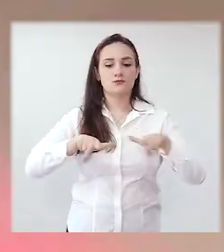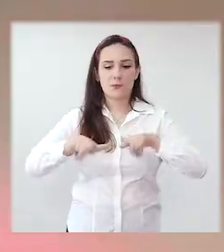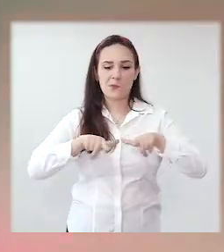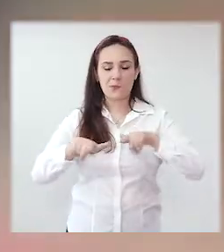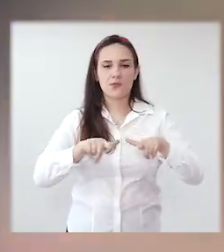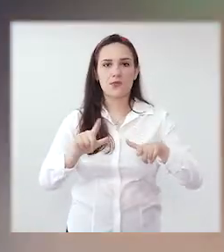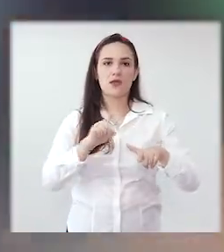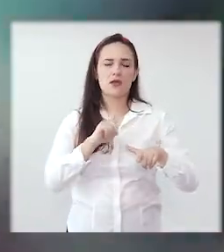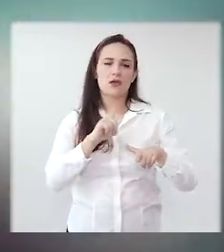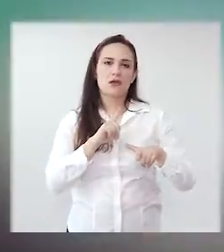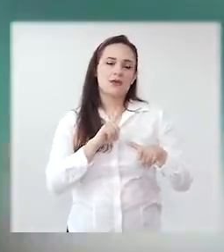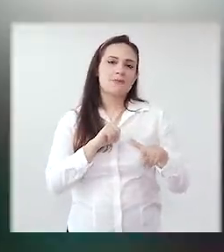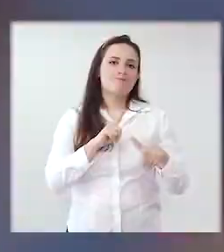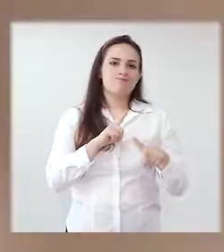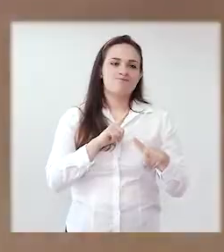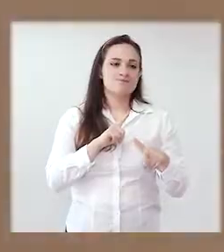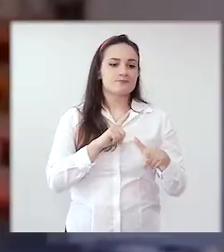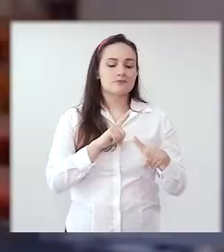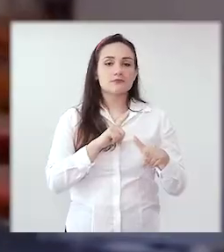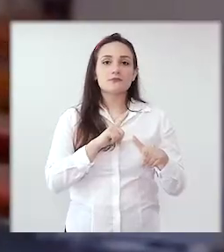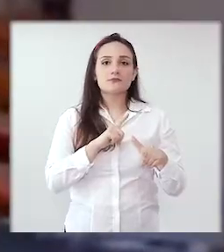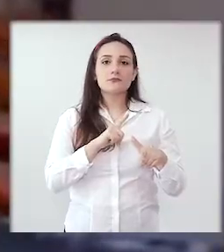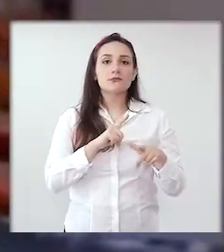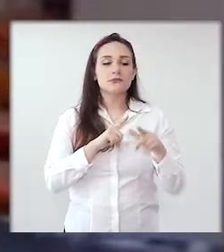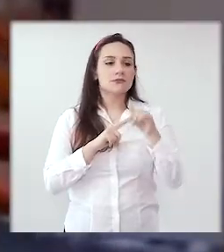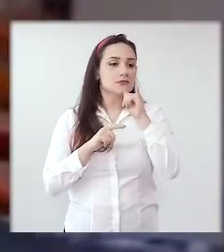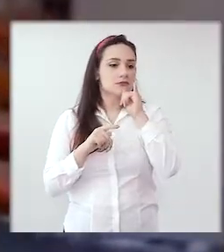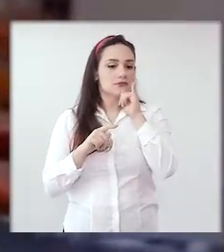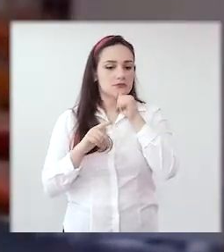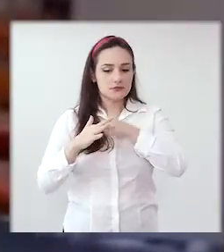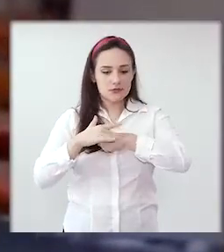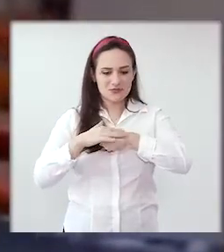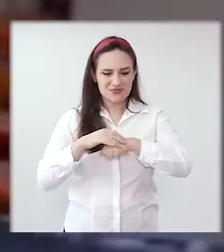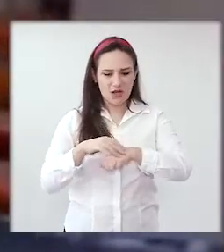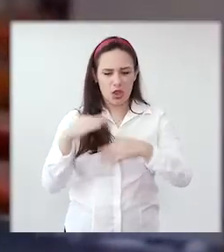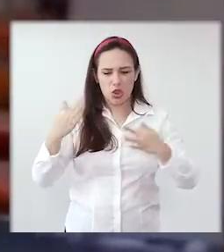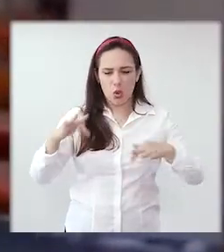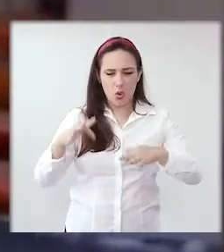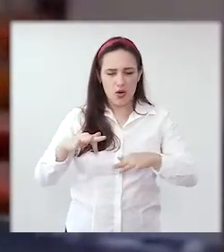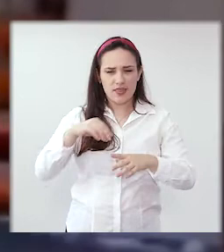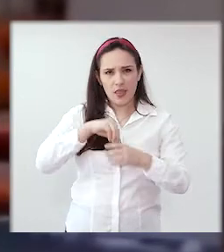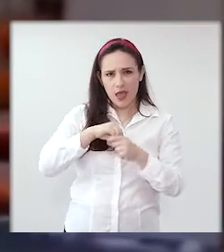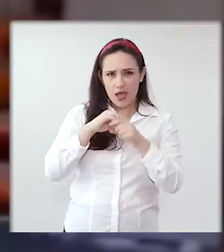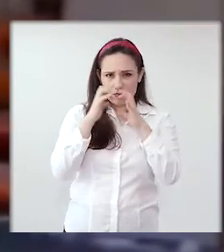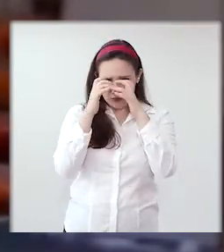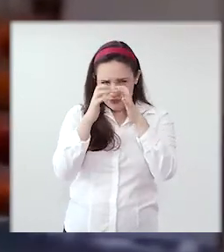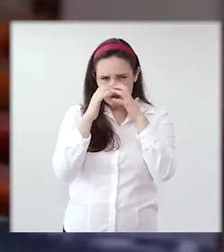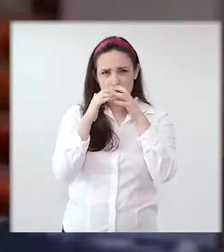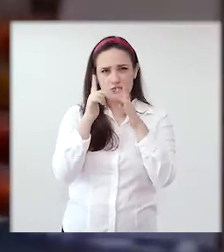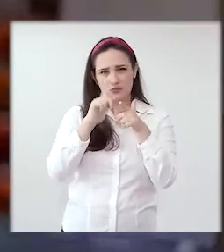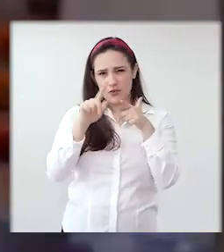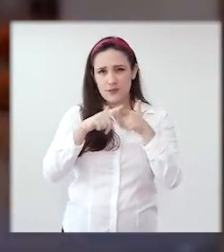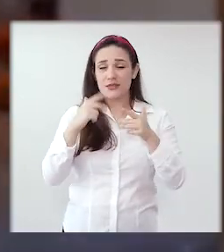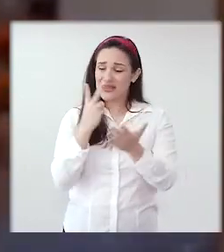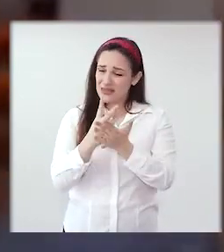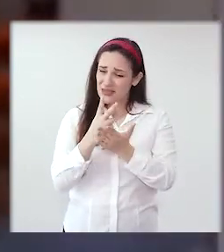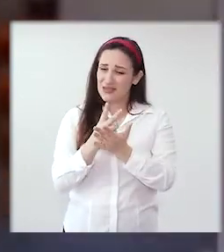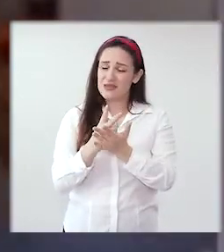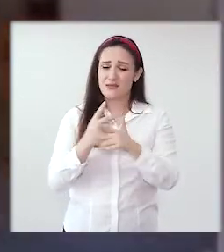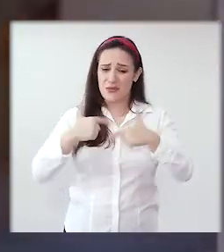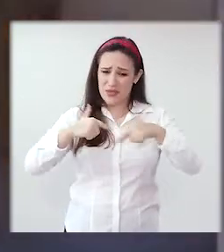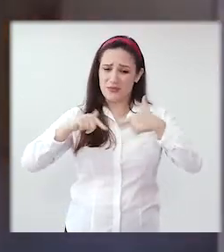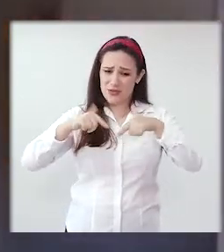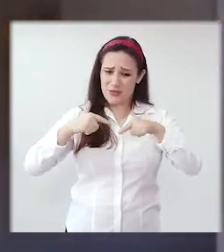função equivalem aos acidentes, como as doenças profissionais derivadas da atividade de trabalho.